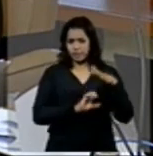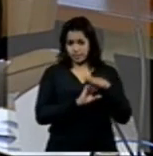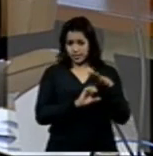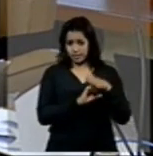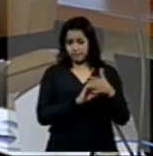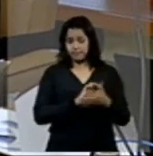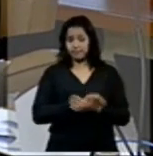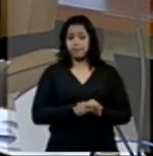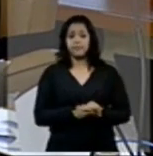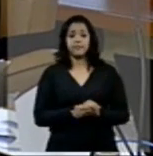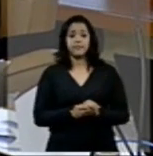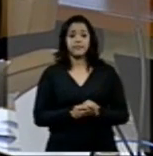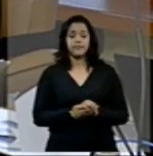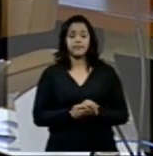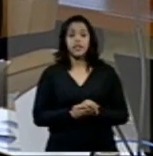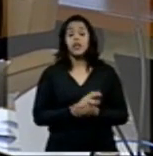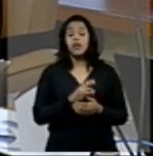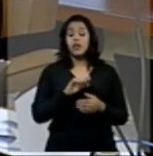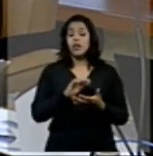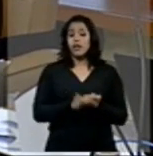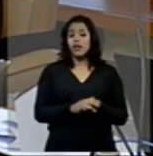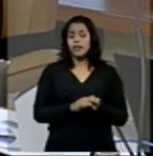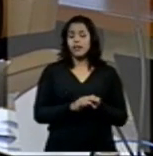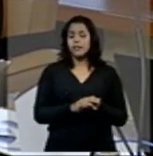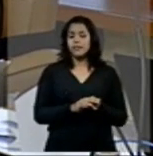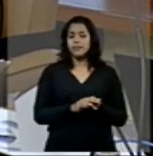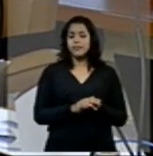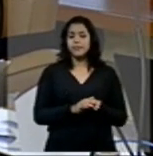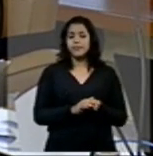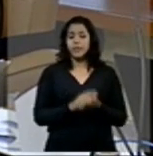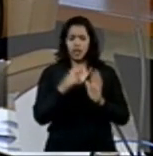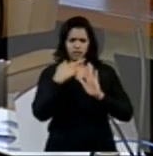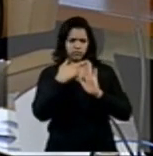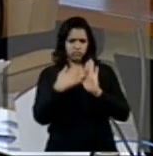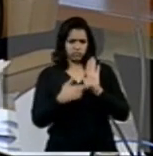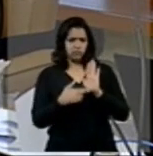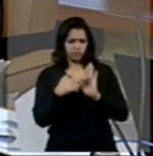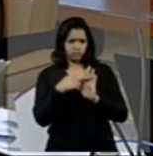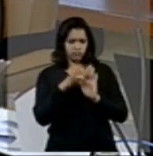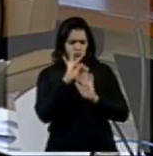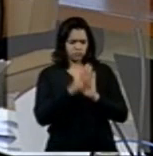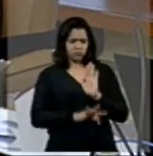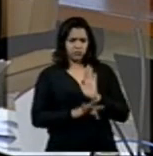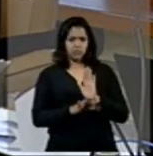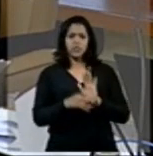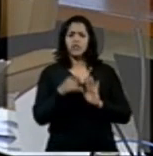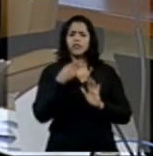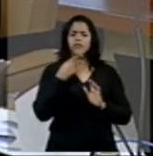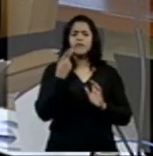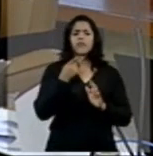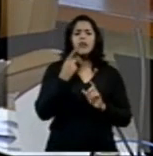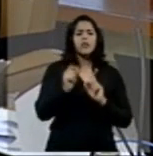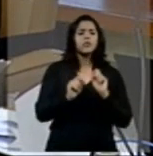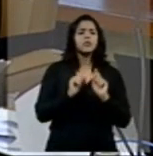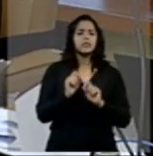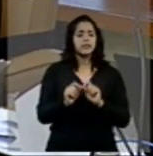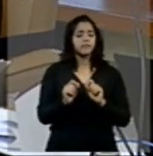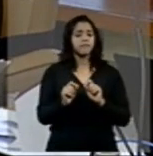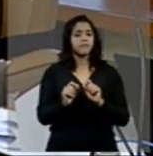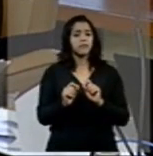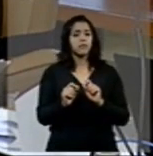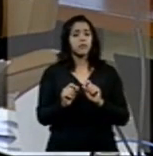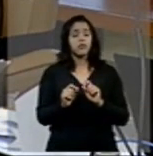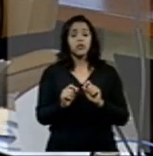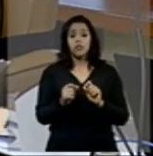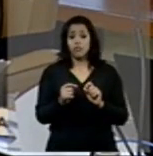O exercício interpretativo contido na súmula 331, em meu modo de ver, levou em conta,